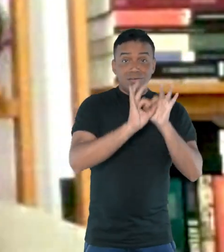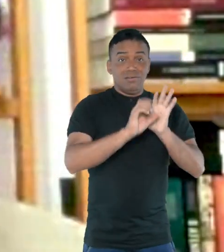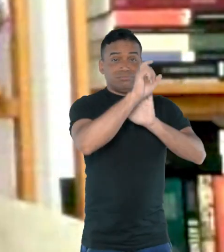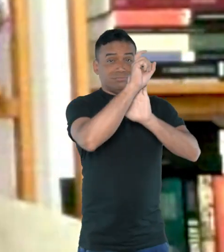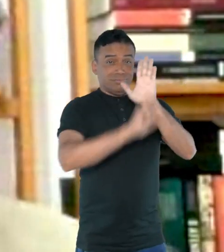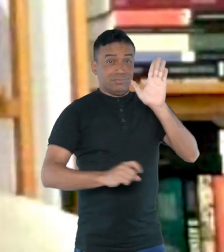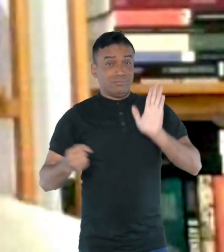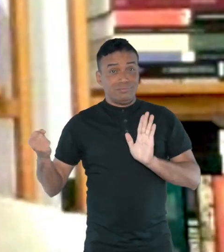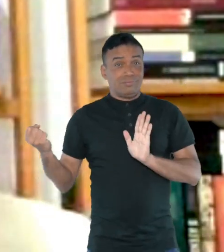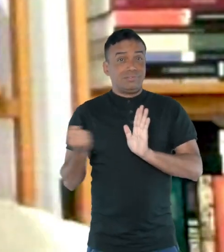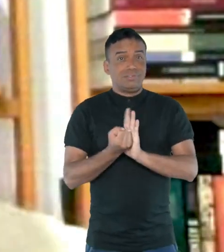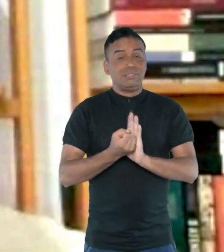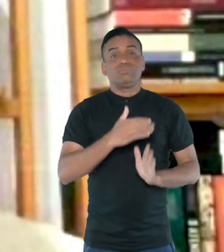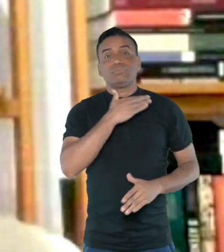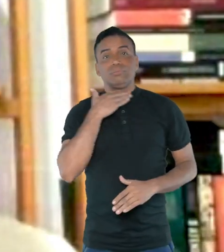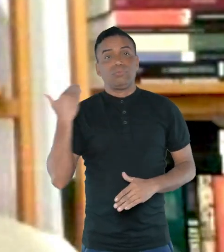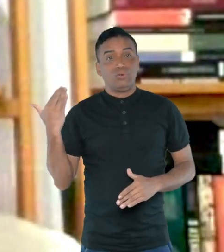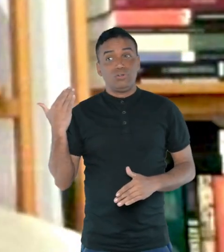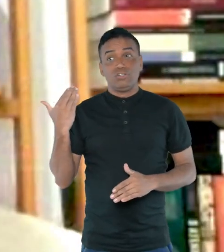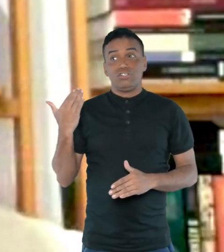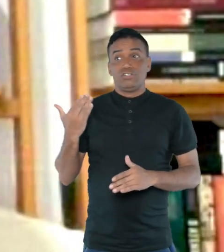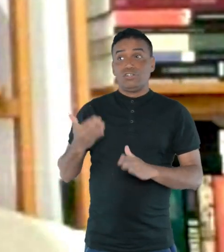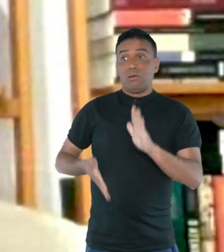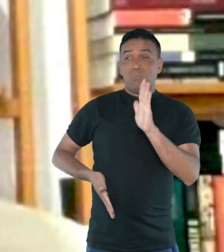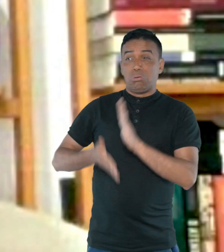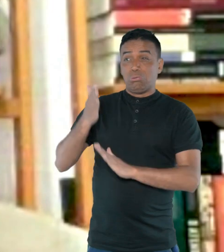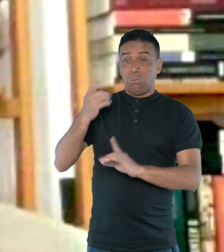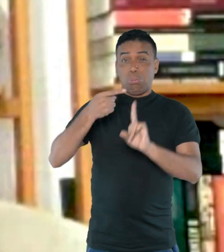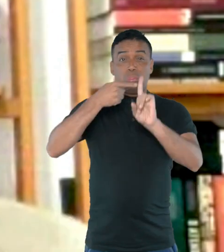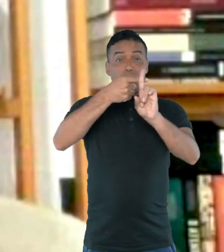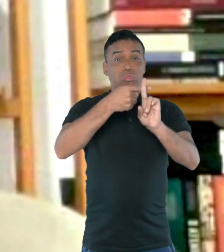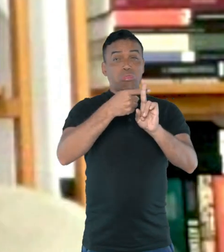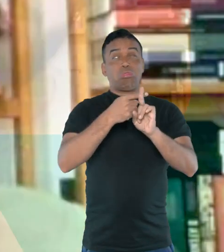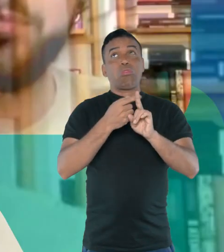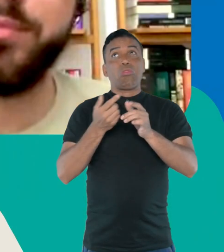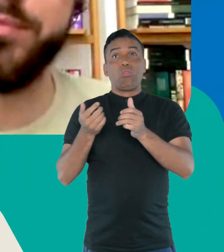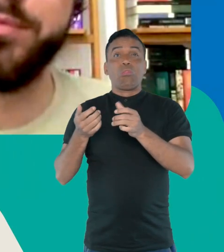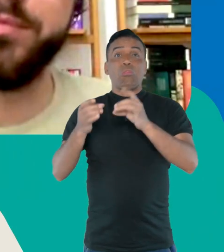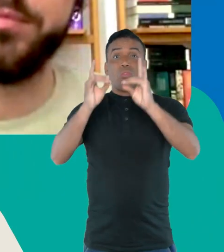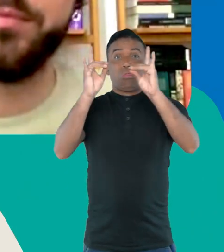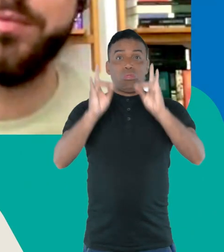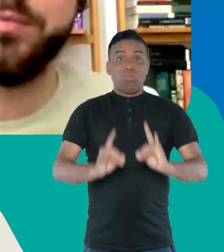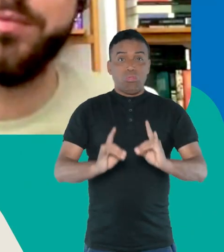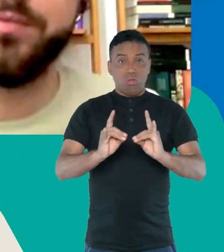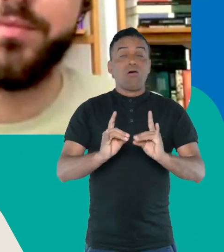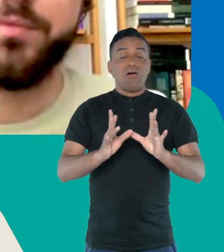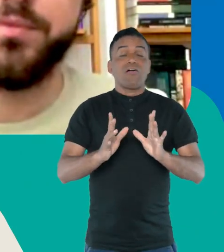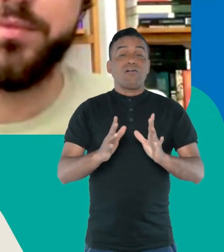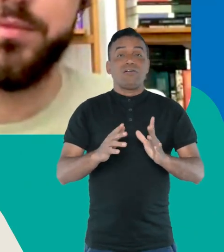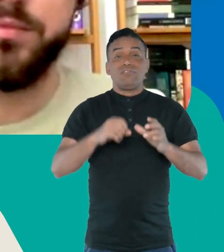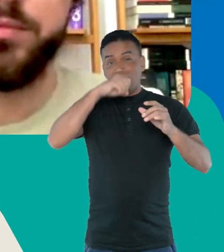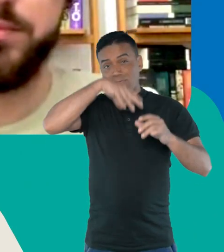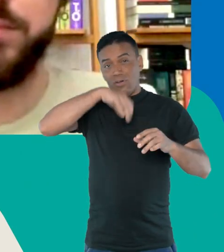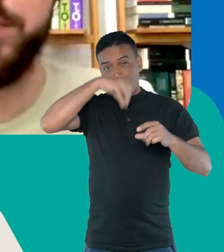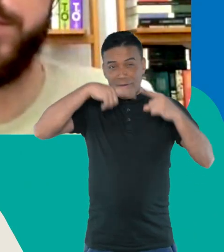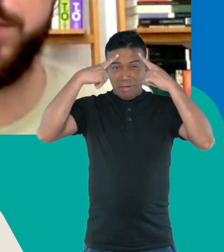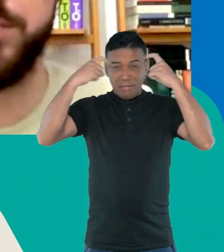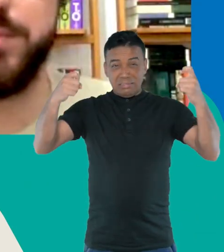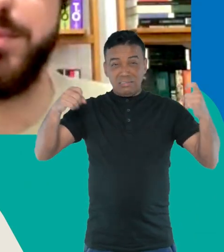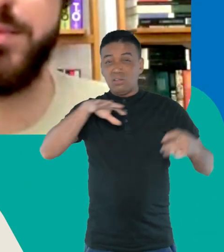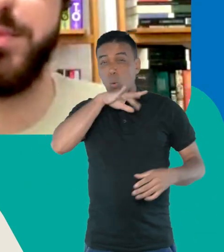do símbolo da morte, da partida, da violência, da tragédia. Eu fico imaginando como foi para você esse